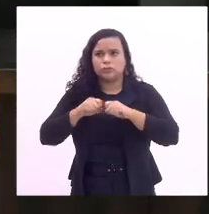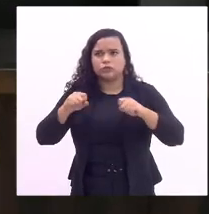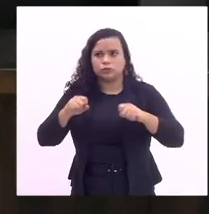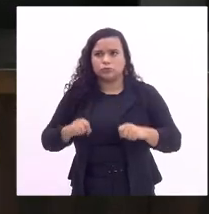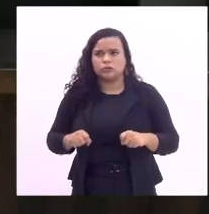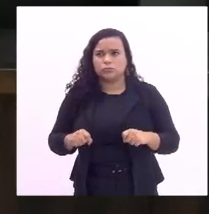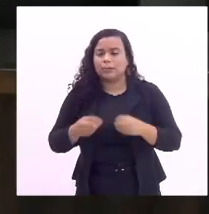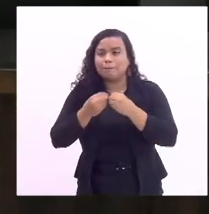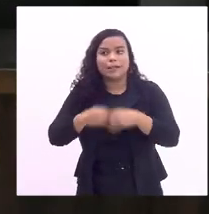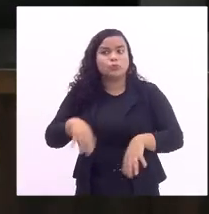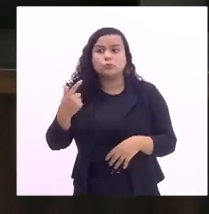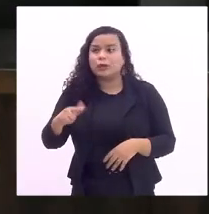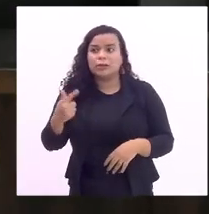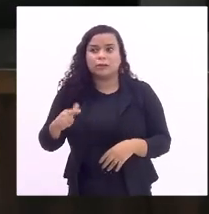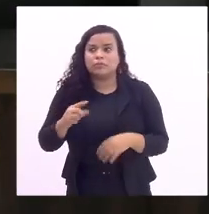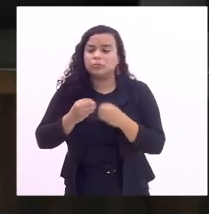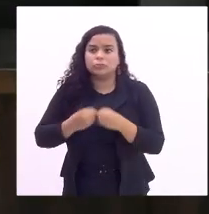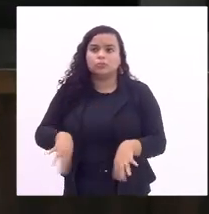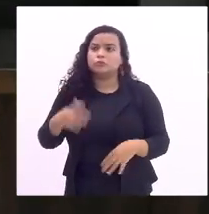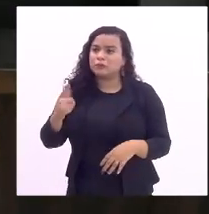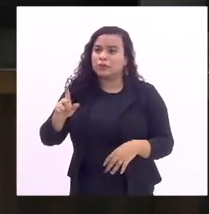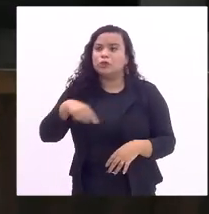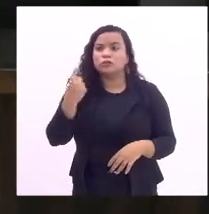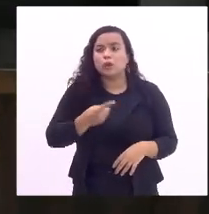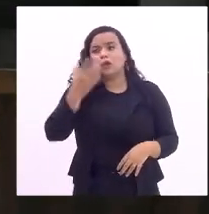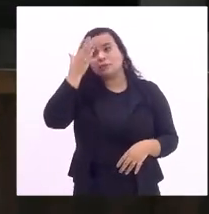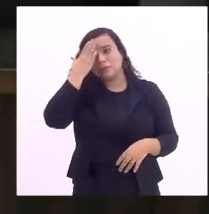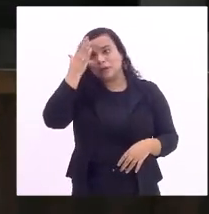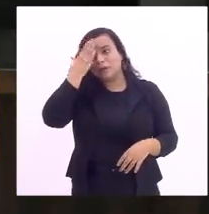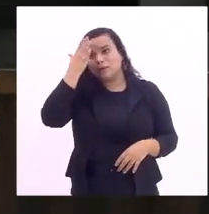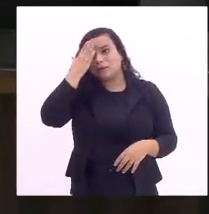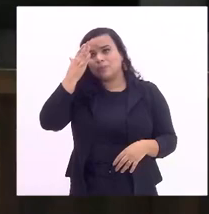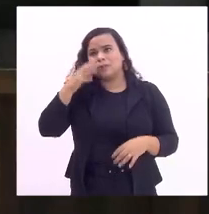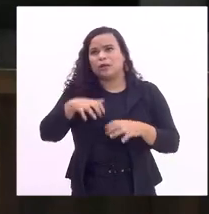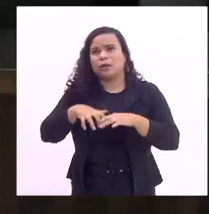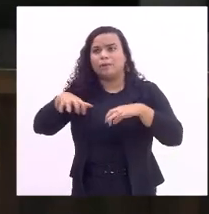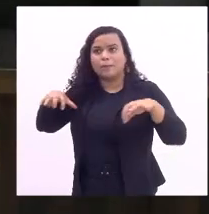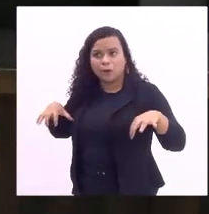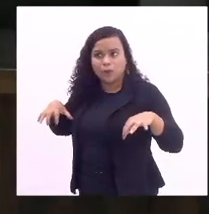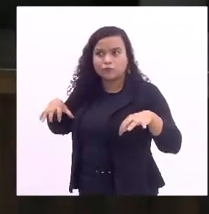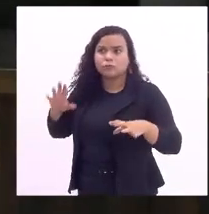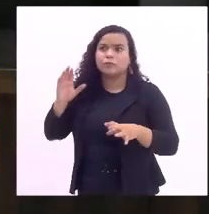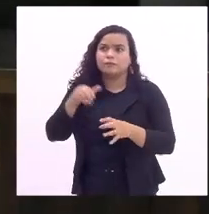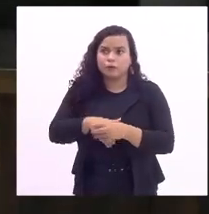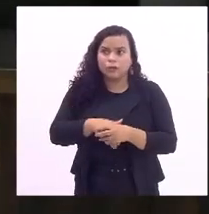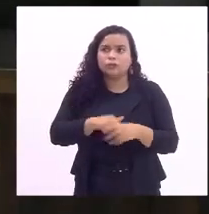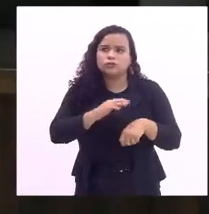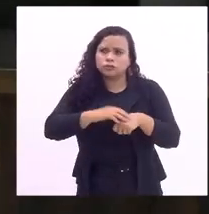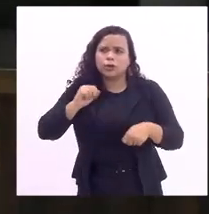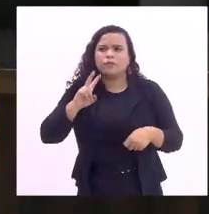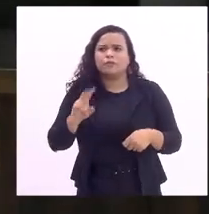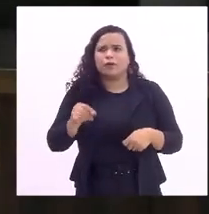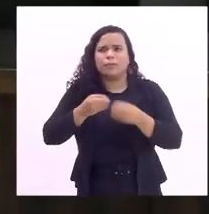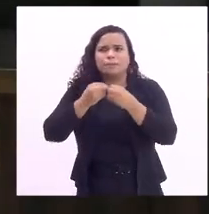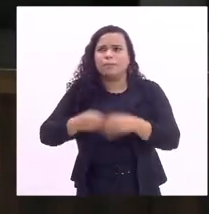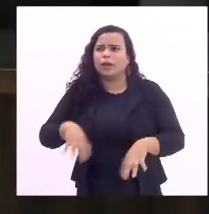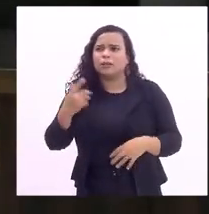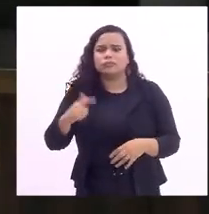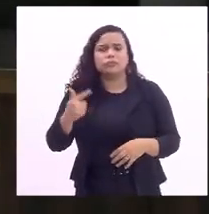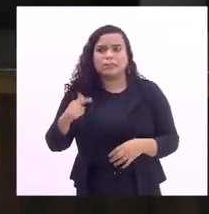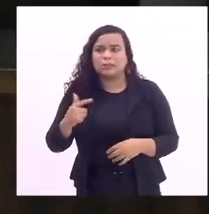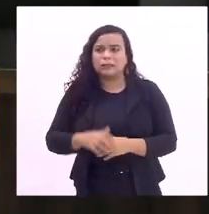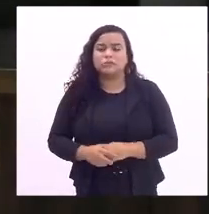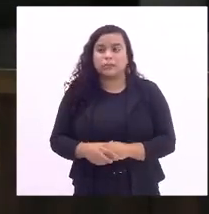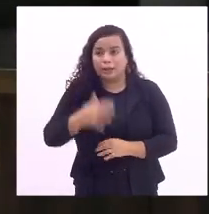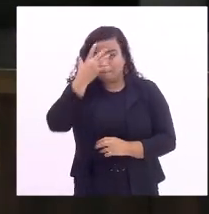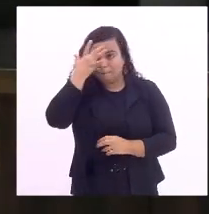O sistema hoje, sem prejuízo. Logicamente, quem tiver remoto puder votar vai ser chamado, não tem, sem prejuízo. Estou dizendo o seguinte, o sujeito que